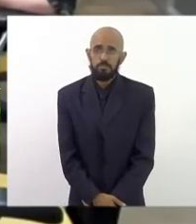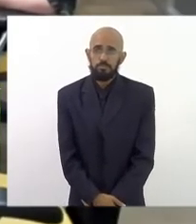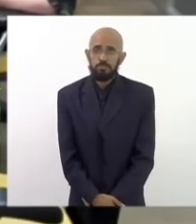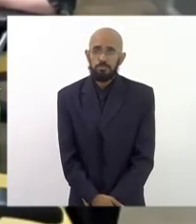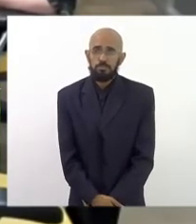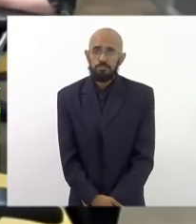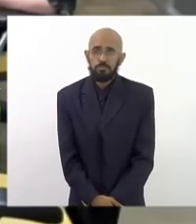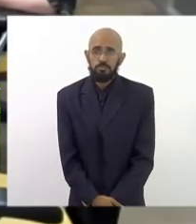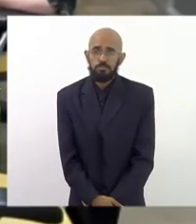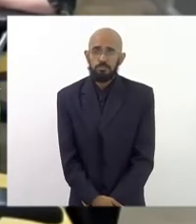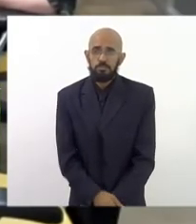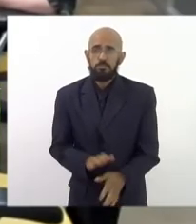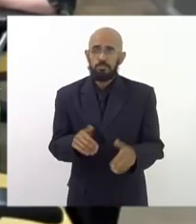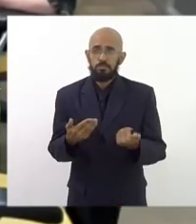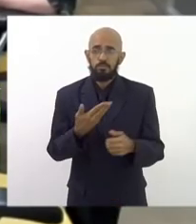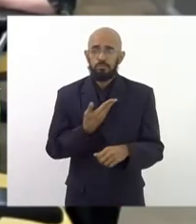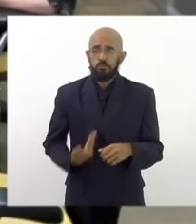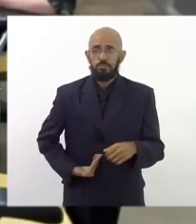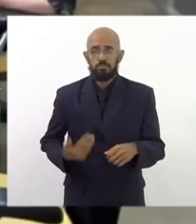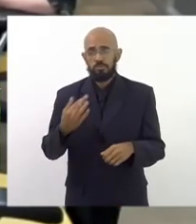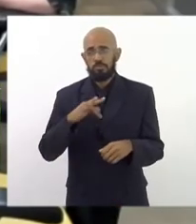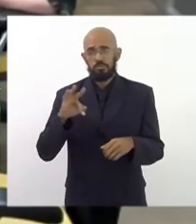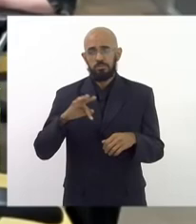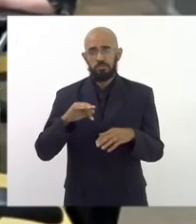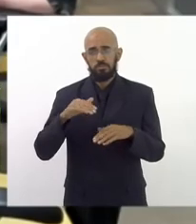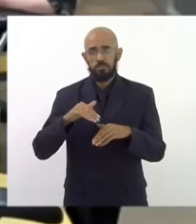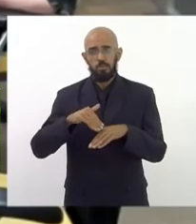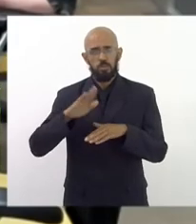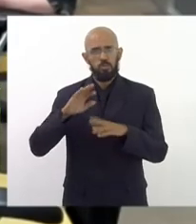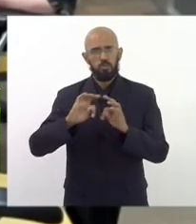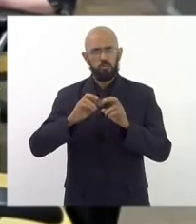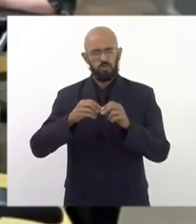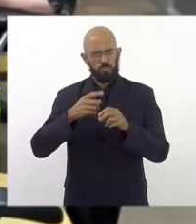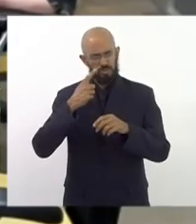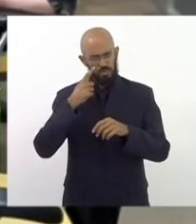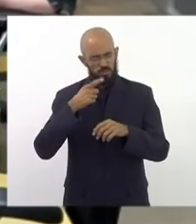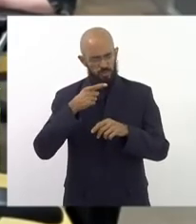É, a da União sumiu toda aí, deixa eu ver se está escrito aqui.